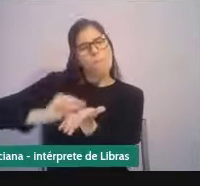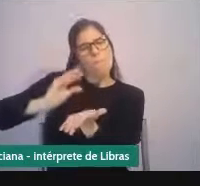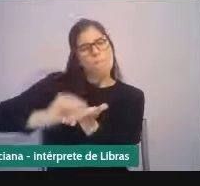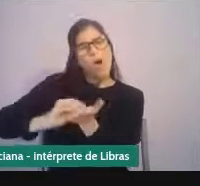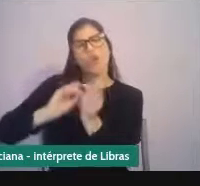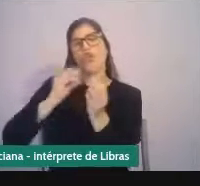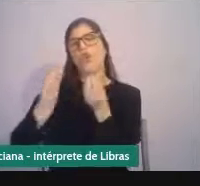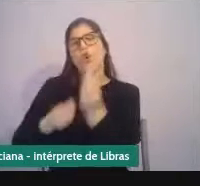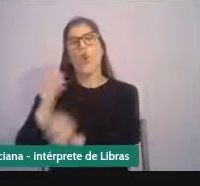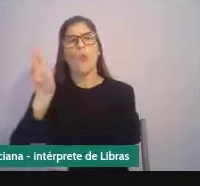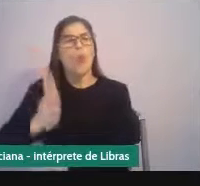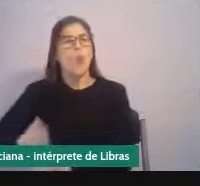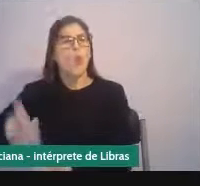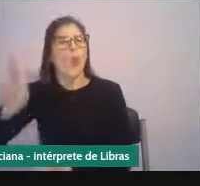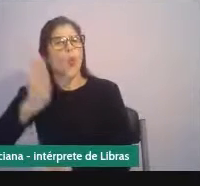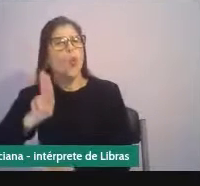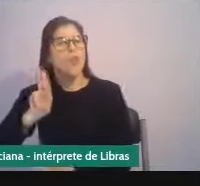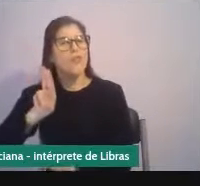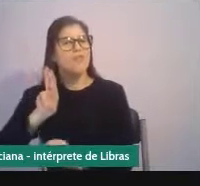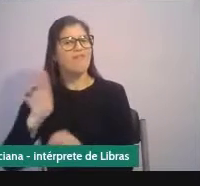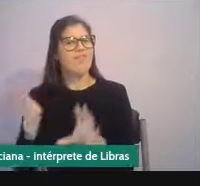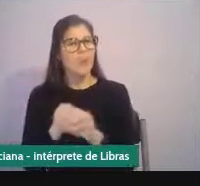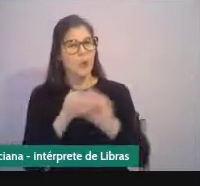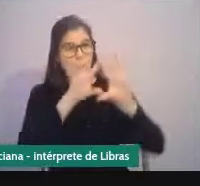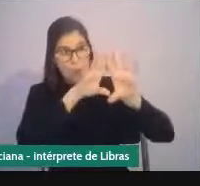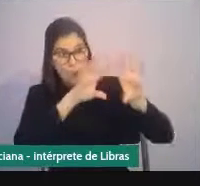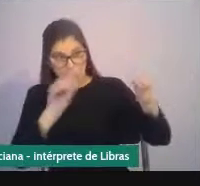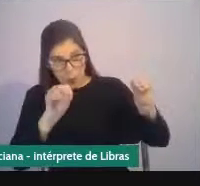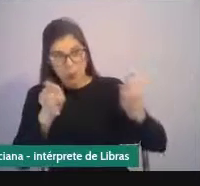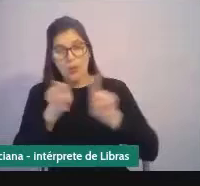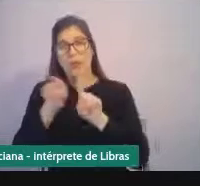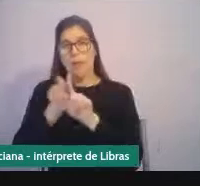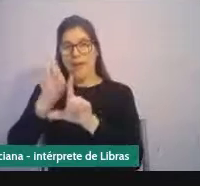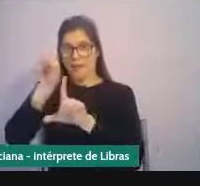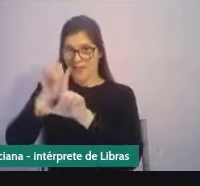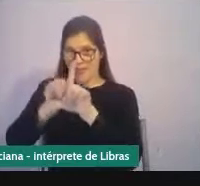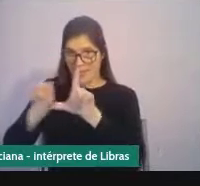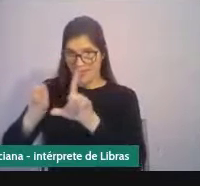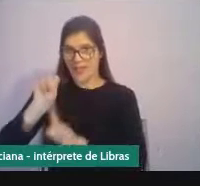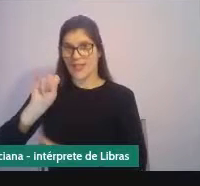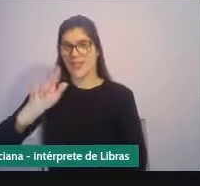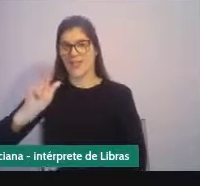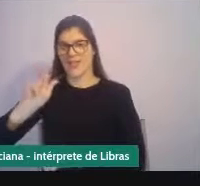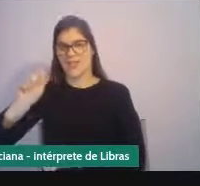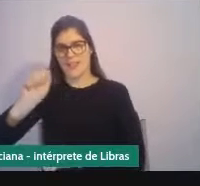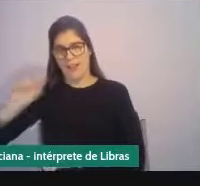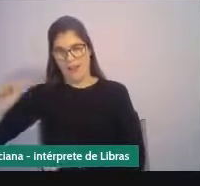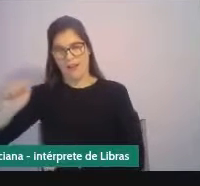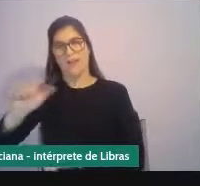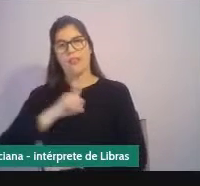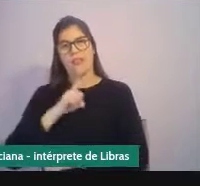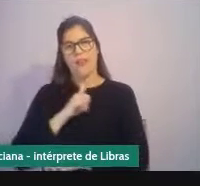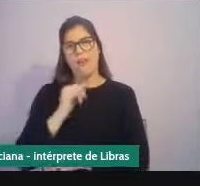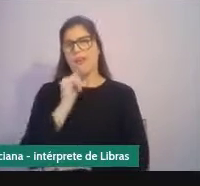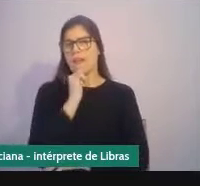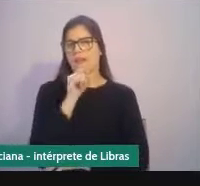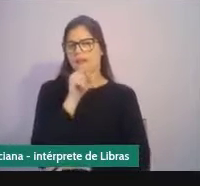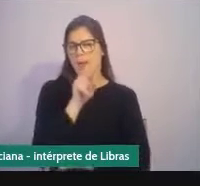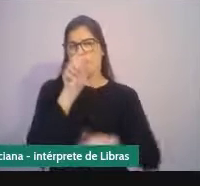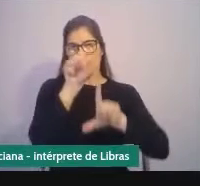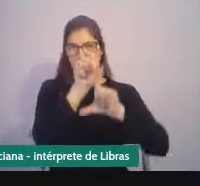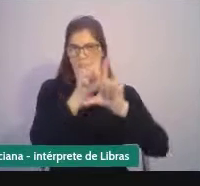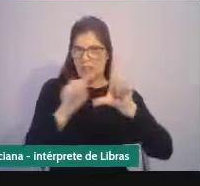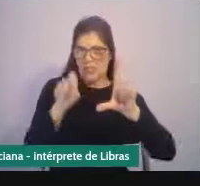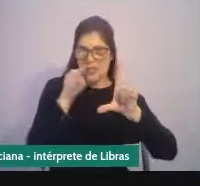suas salas no Moodle e no SIGA-A. Aqui um exemplo de uma turma virtual do SIGA-A e como